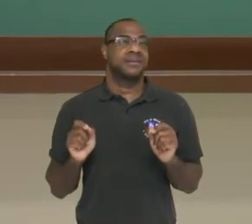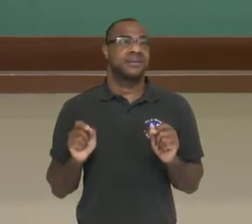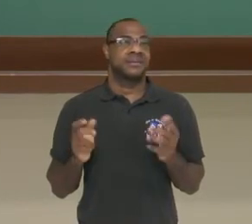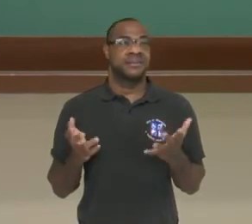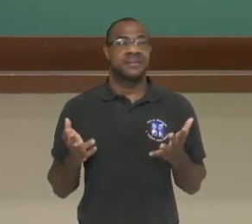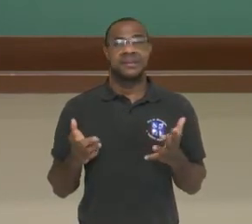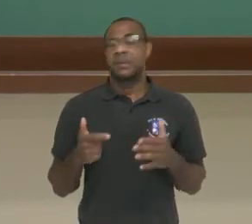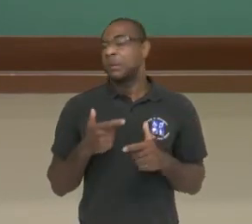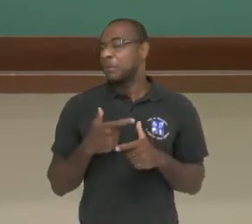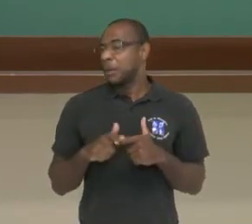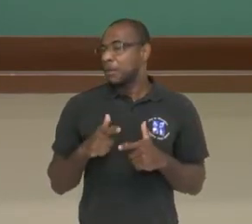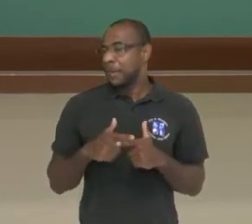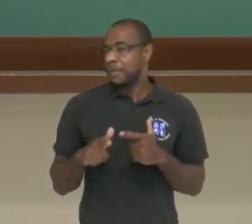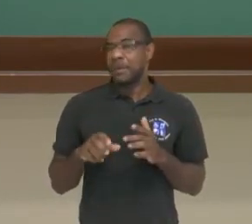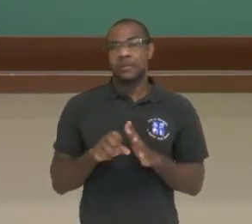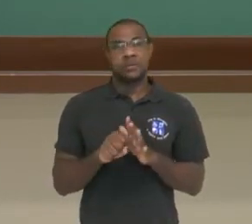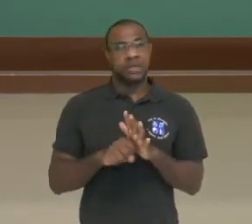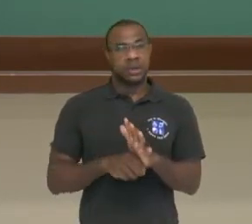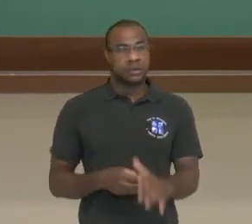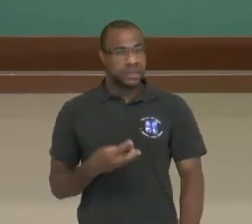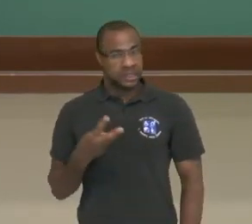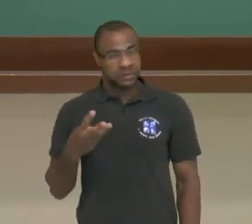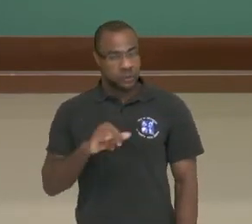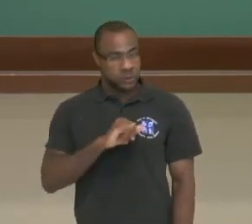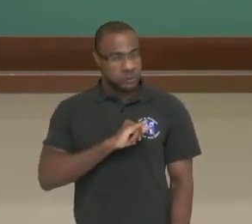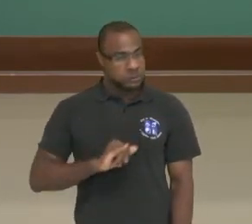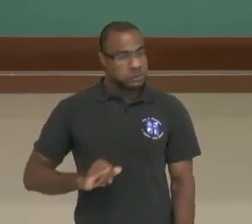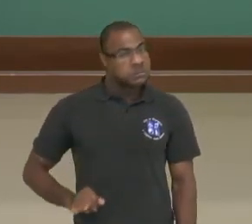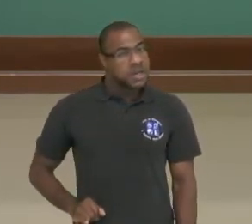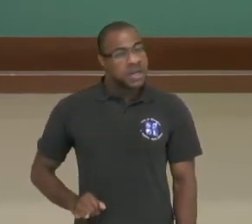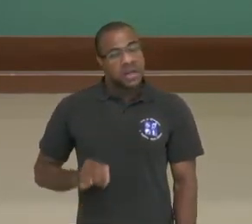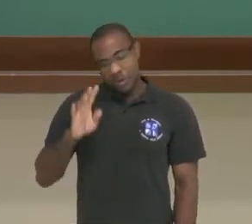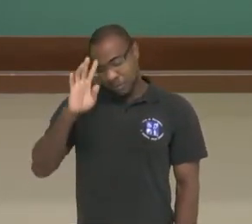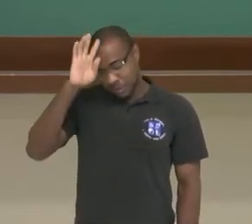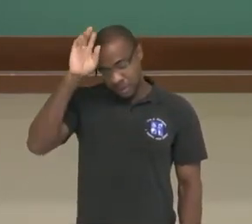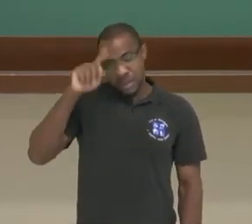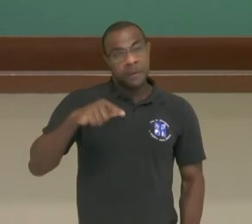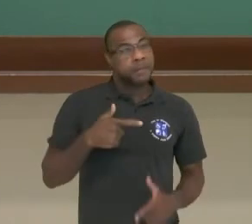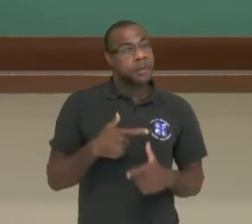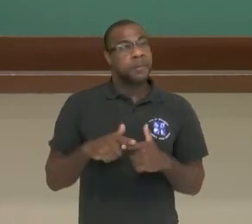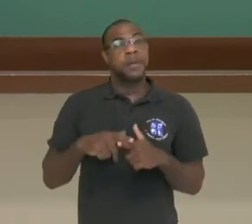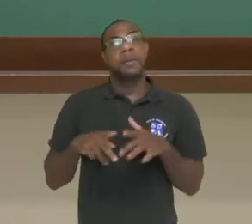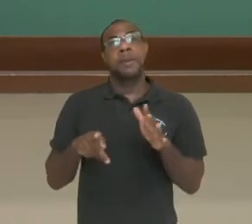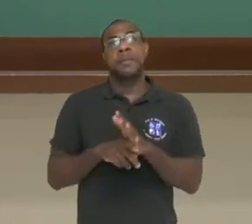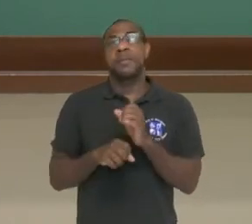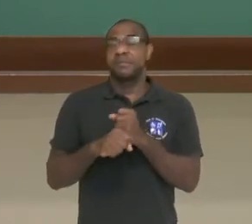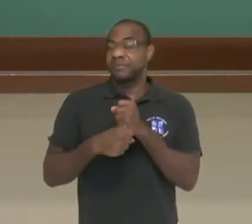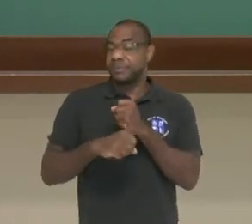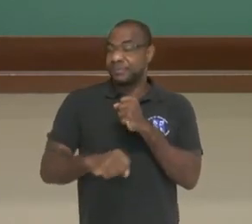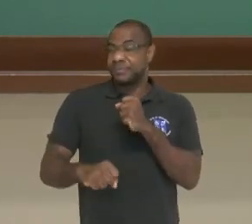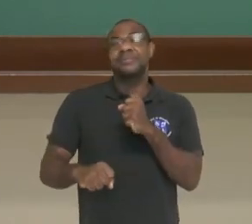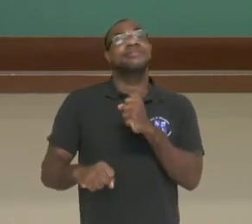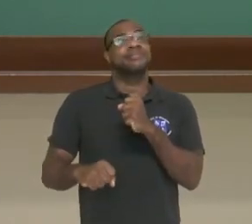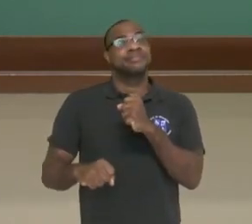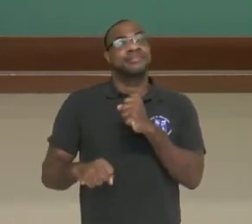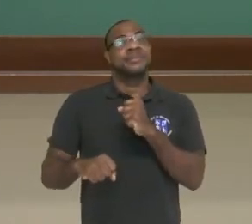dessa crise do século III do Império Romano, essa diminuição, é o problema do próprio tamanho do Império Romano.